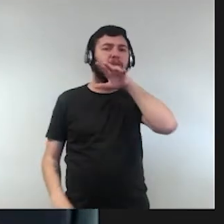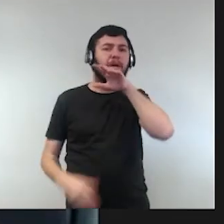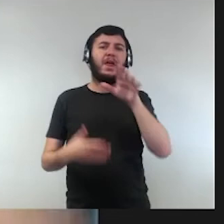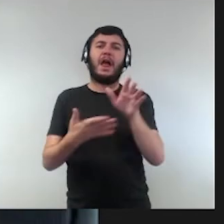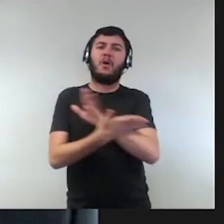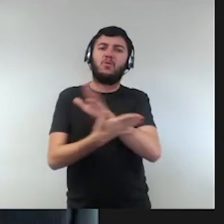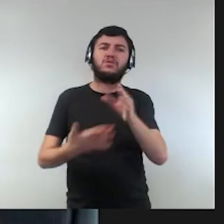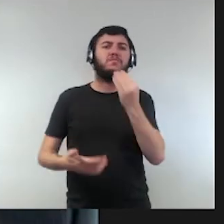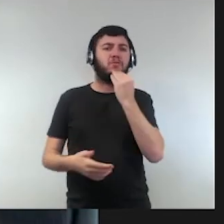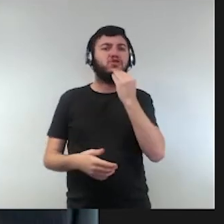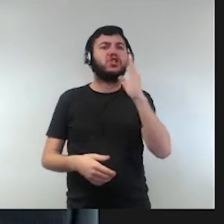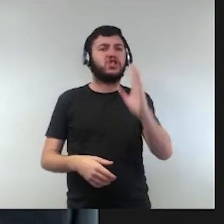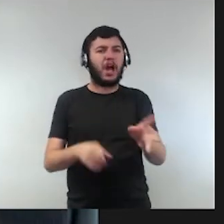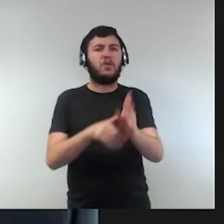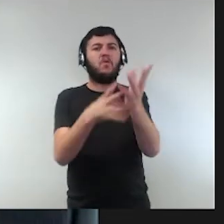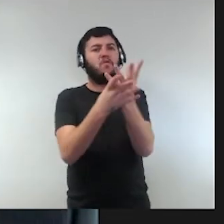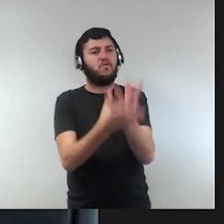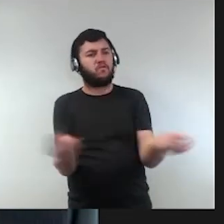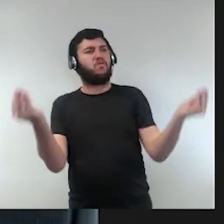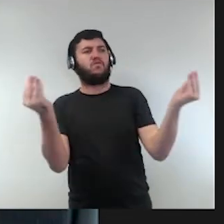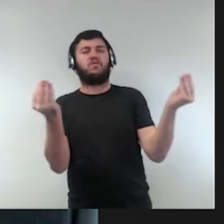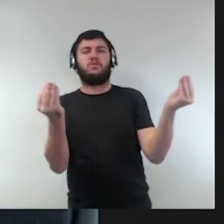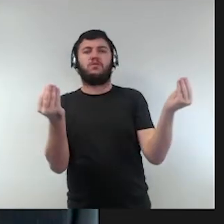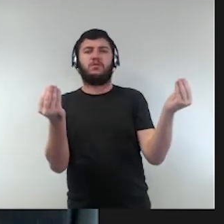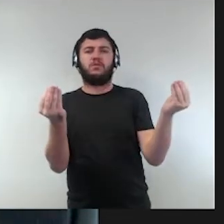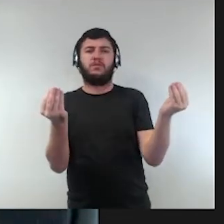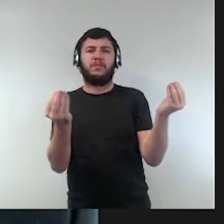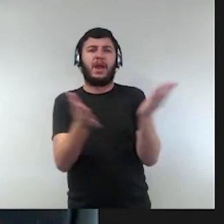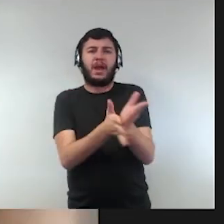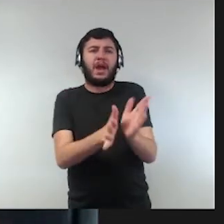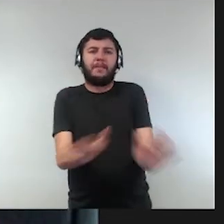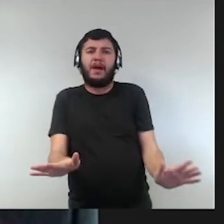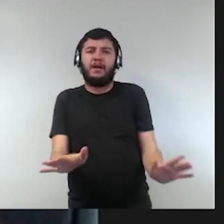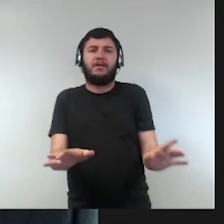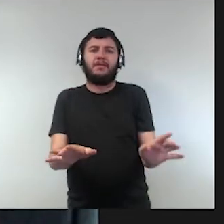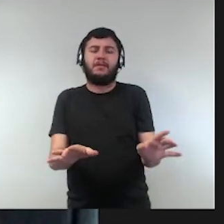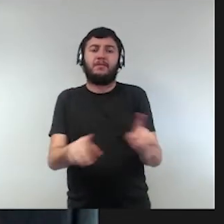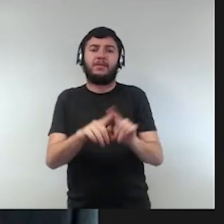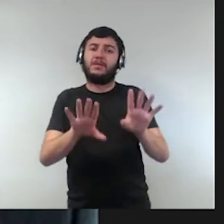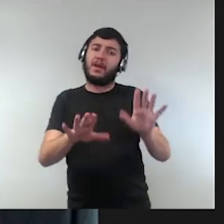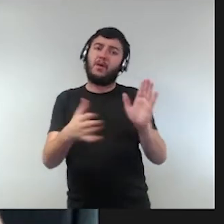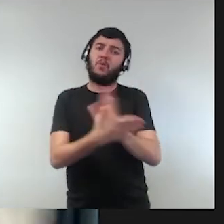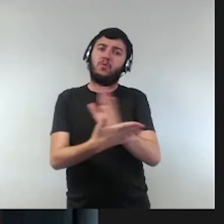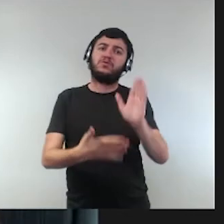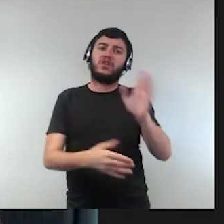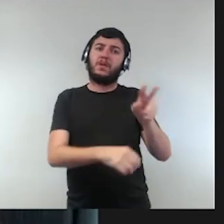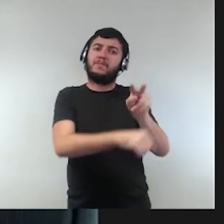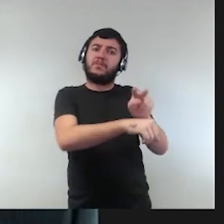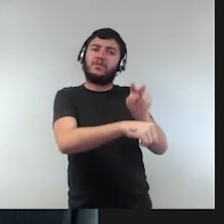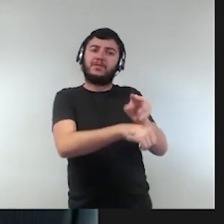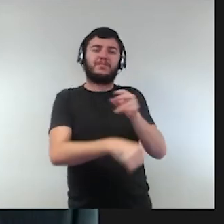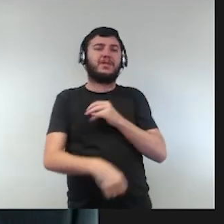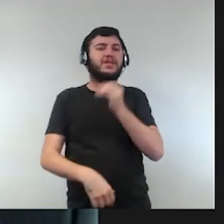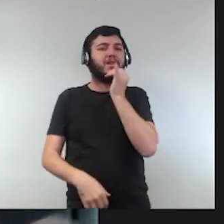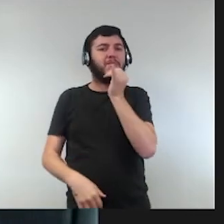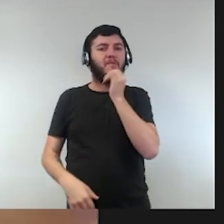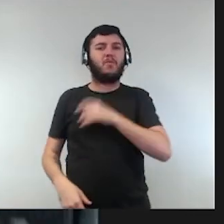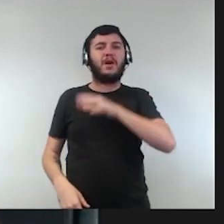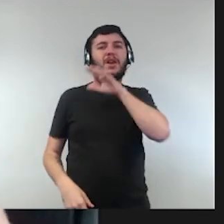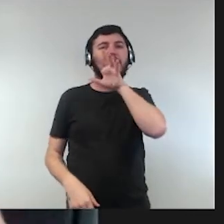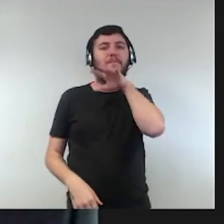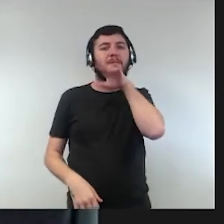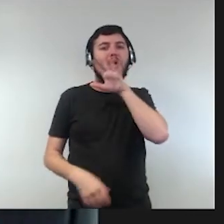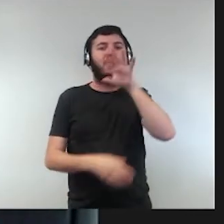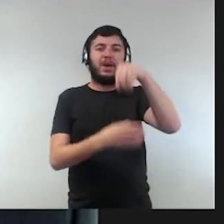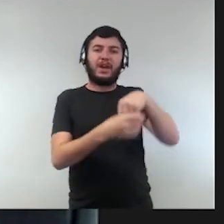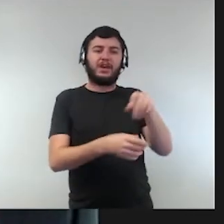inclusive, do mutu, aqui em Alagoas, que tiveram em seu criatório, procriaram e fizeram com que